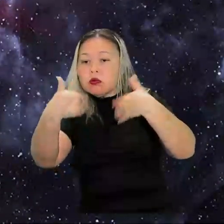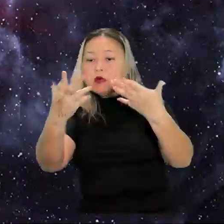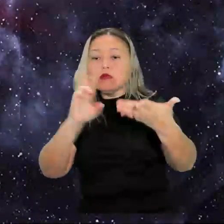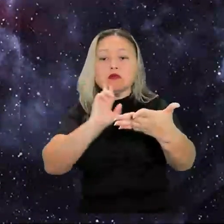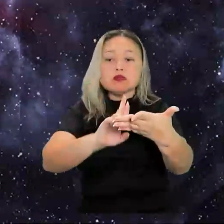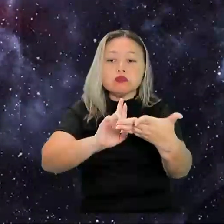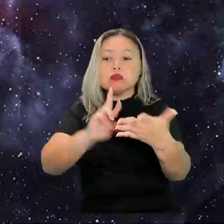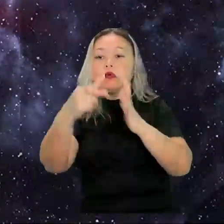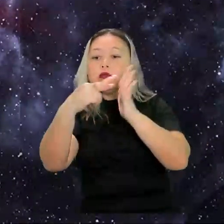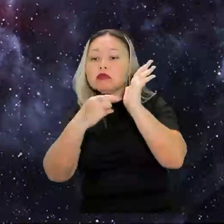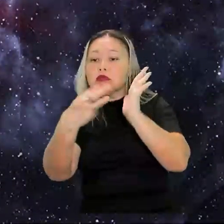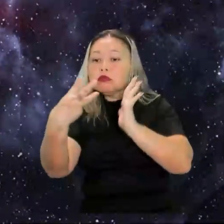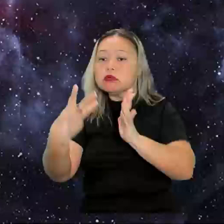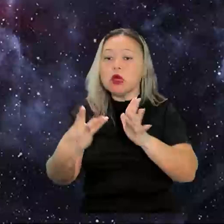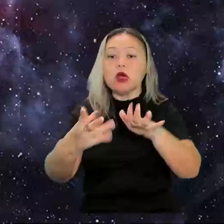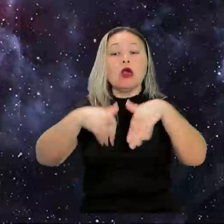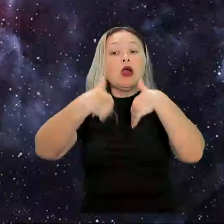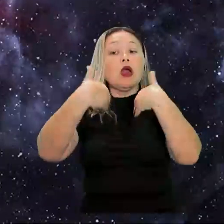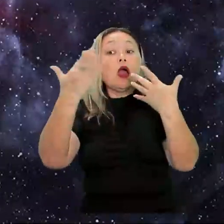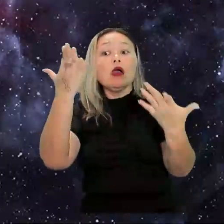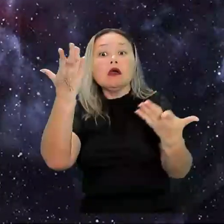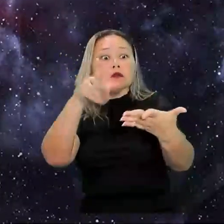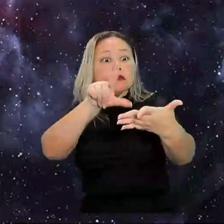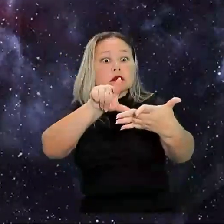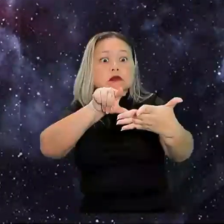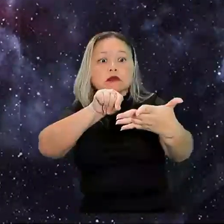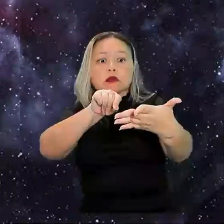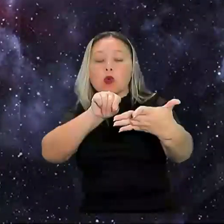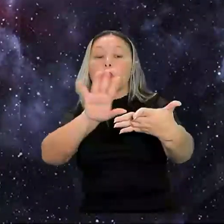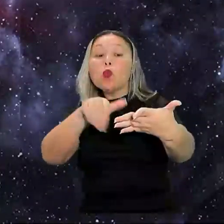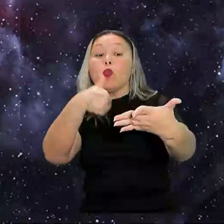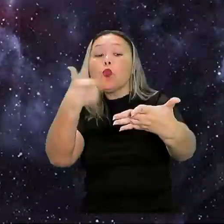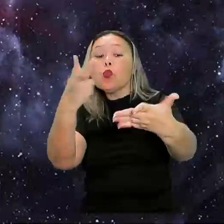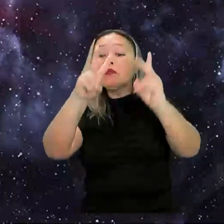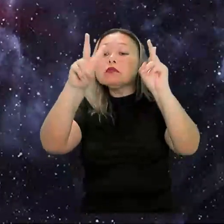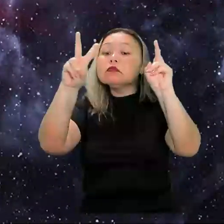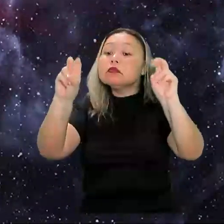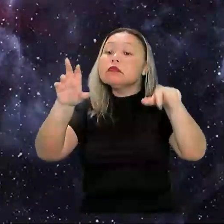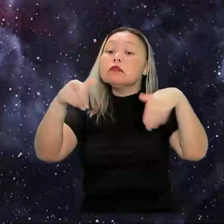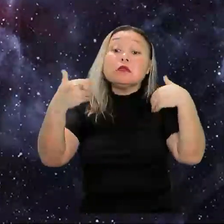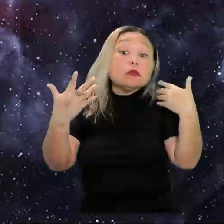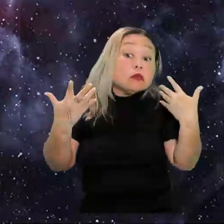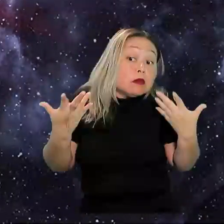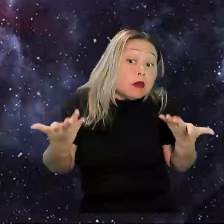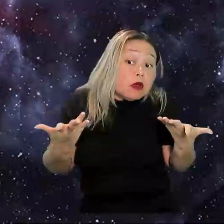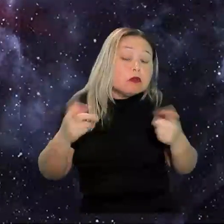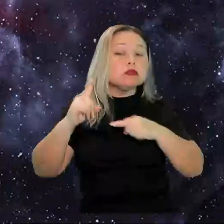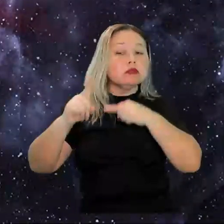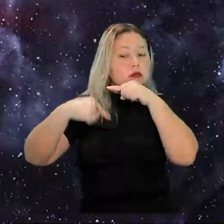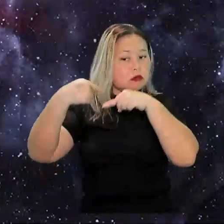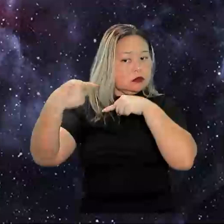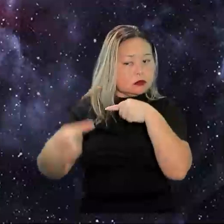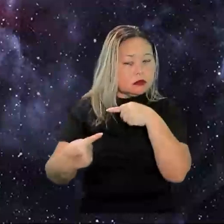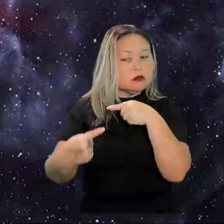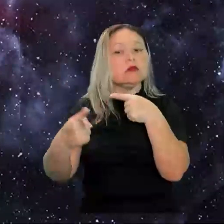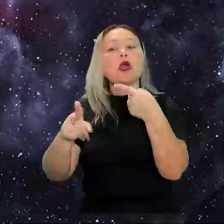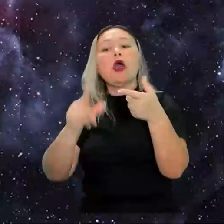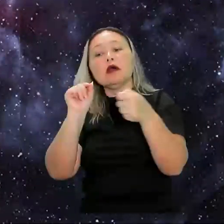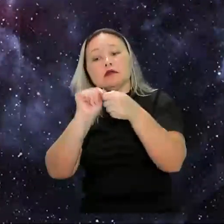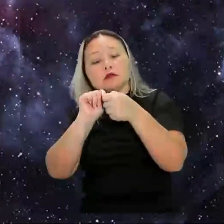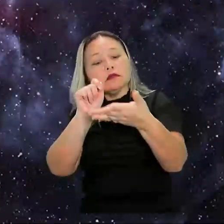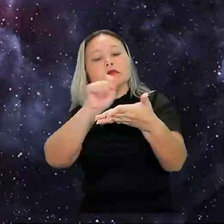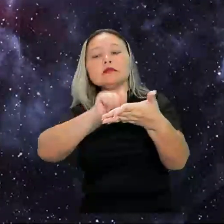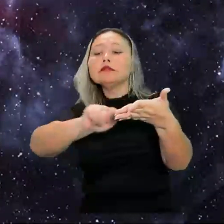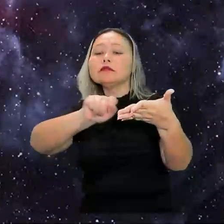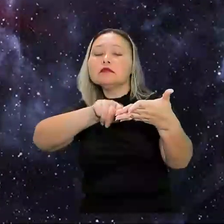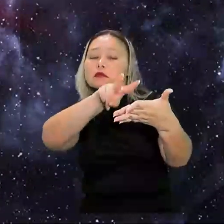para resolver por uma regra de 3, mas eu já elenco qual é o assunto. Aí depois disso, aí eu vou